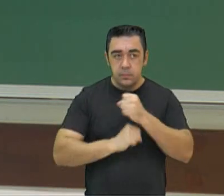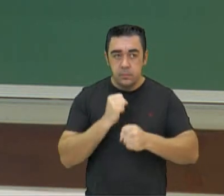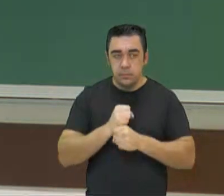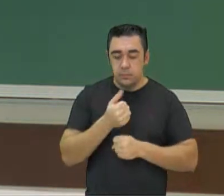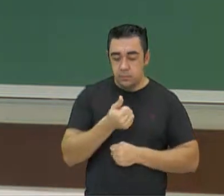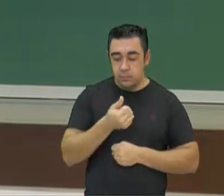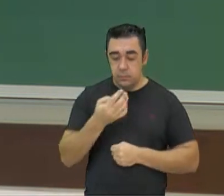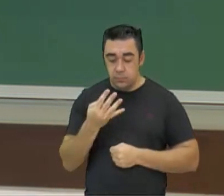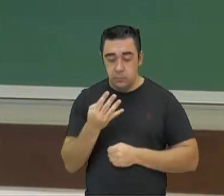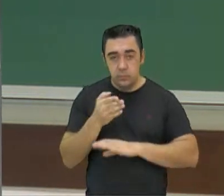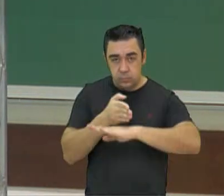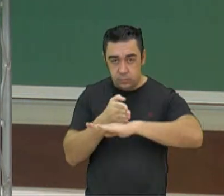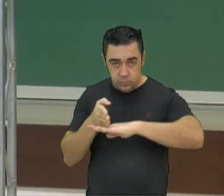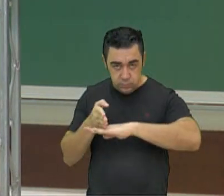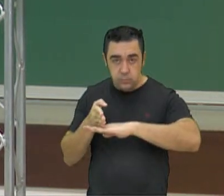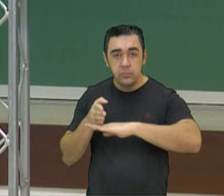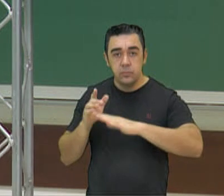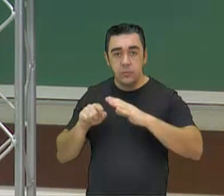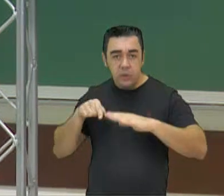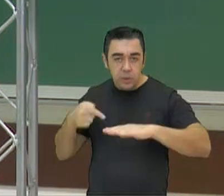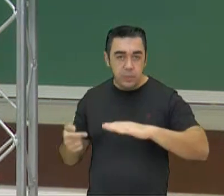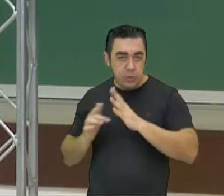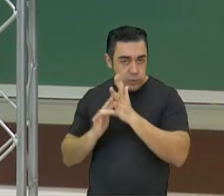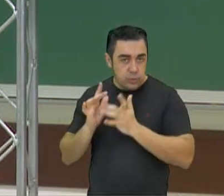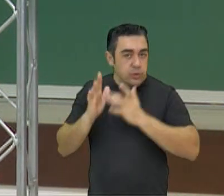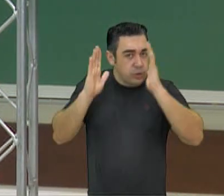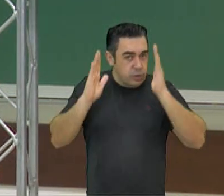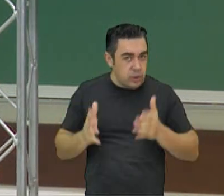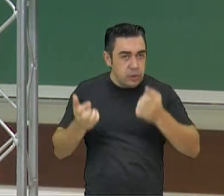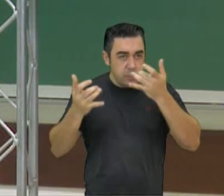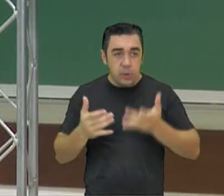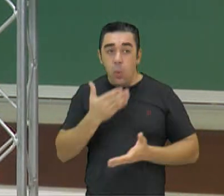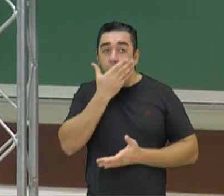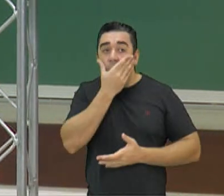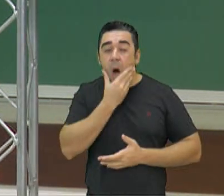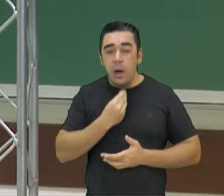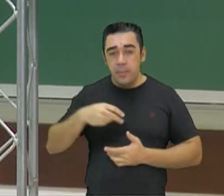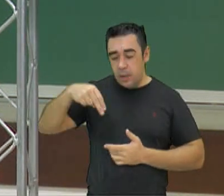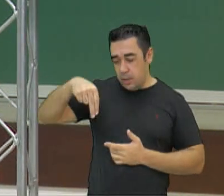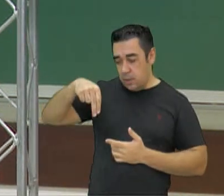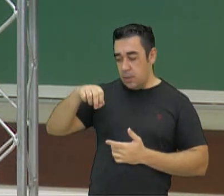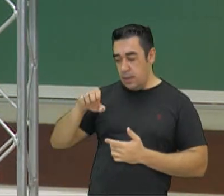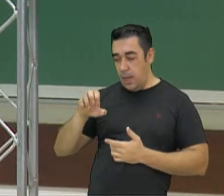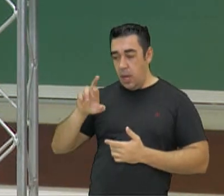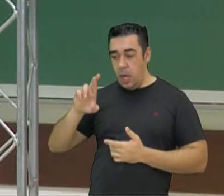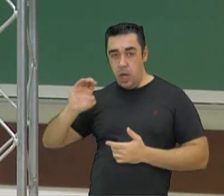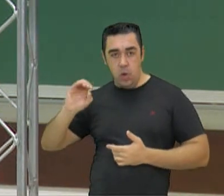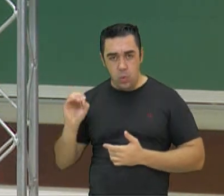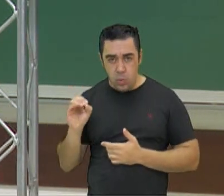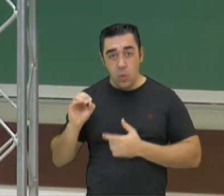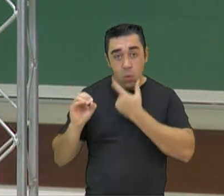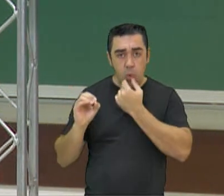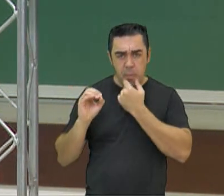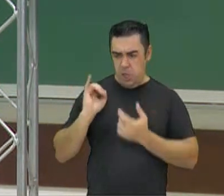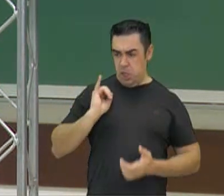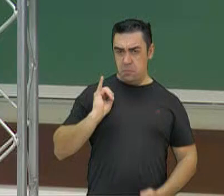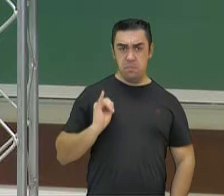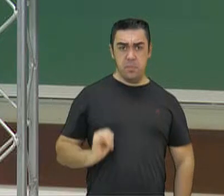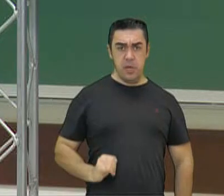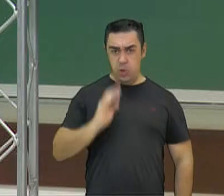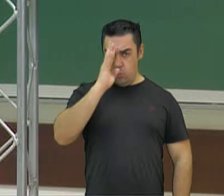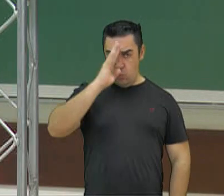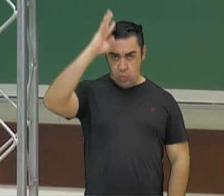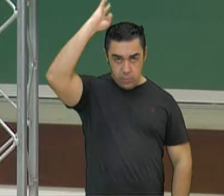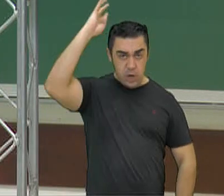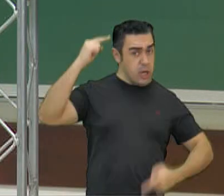64 depois de Cristo, nessas mesmas aulas eu já tinha falado do Nero, que ele perseguiu muito os cristãos.